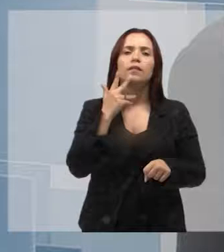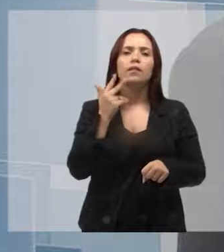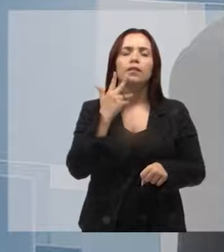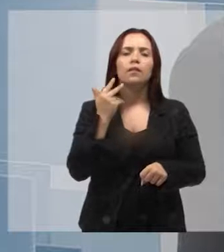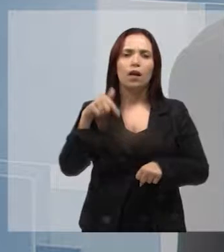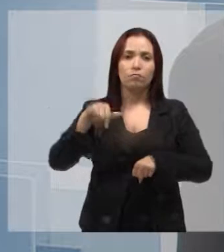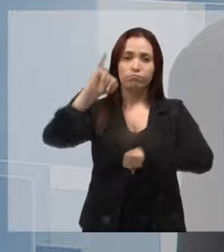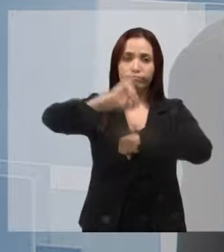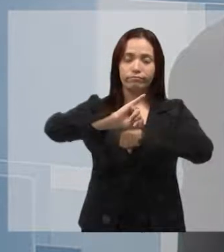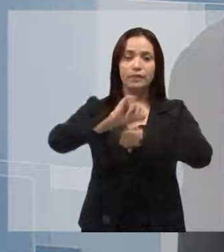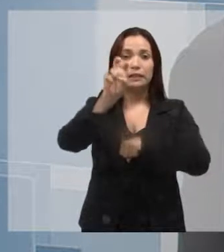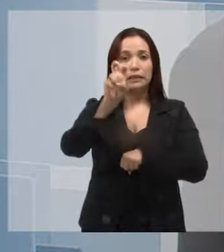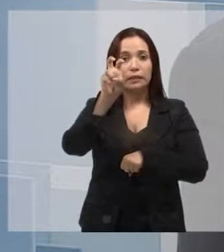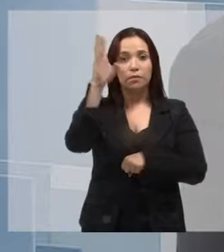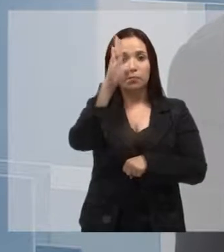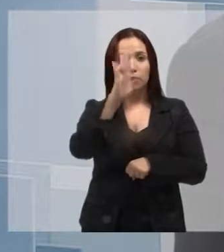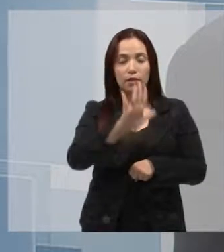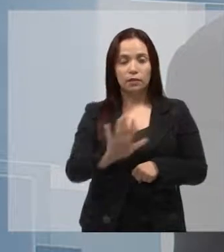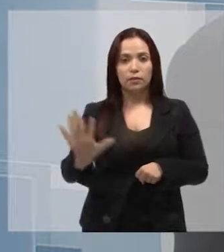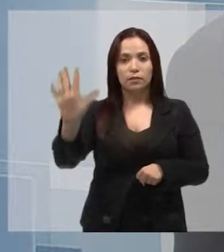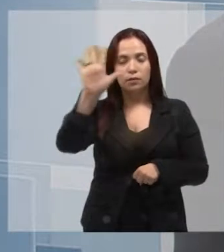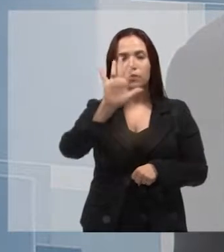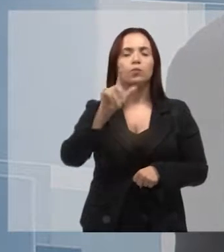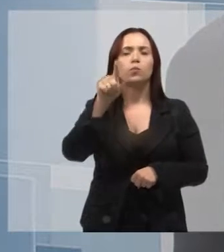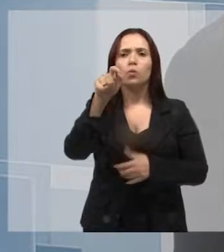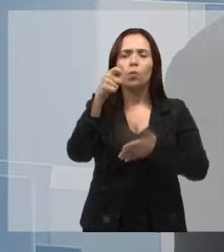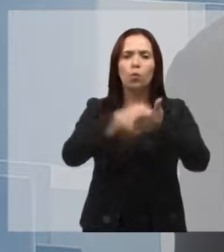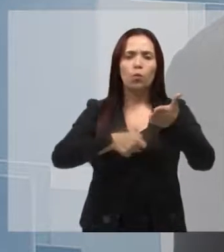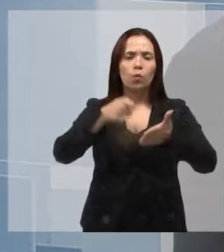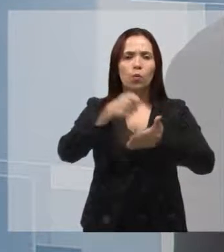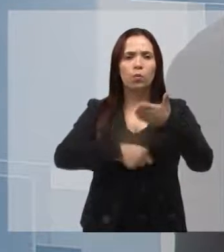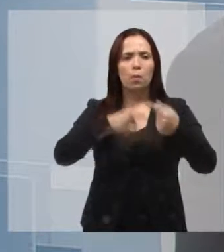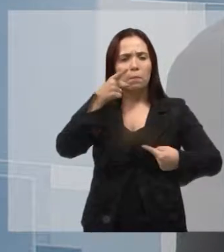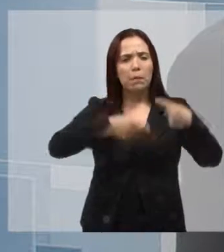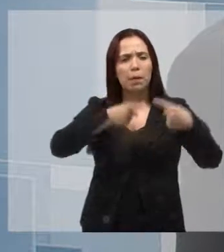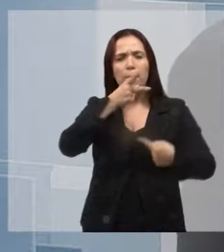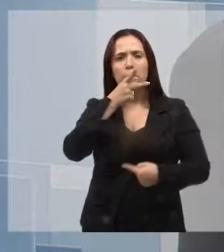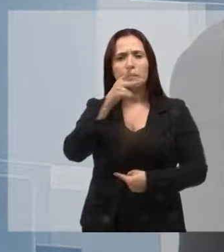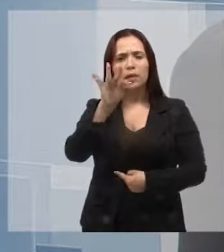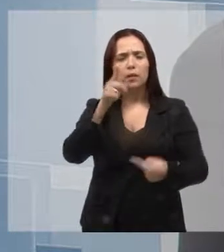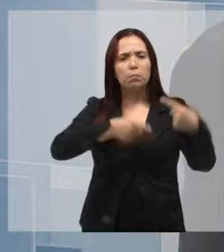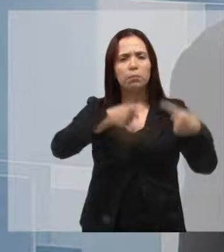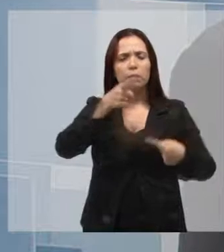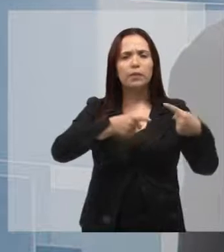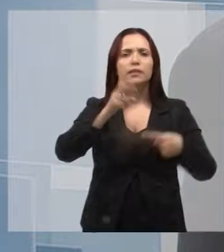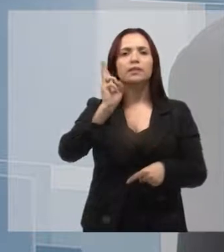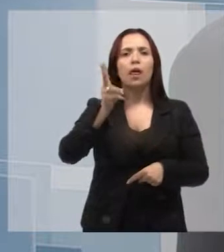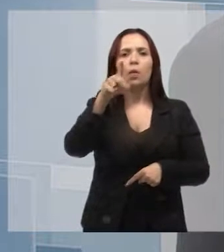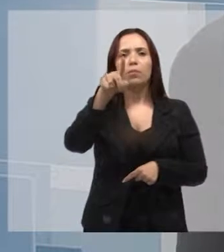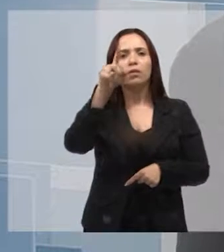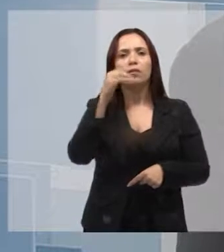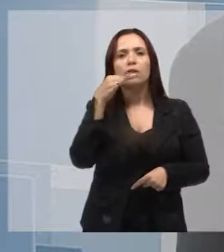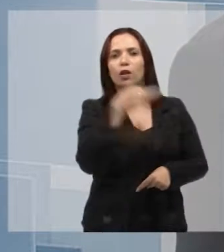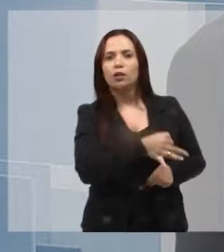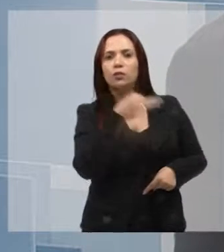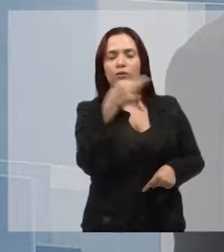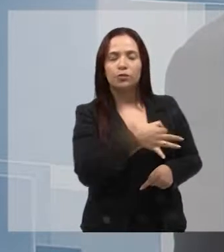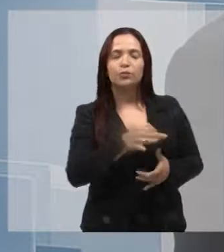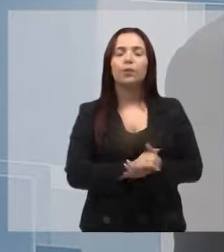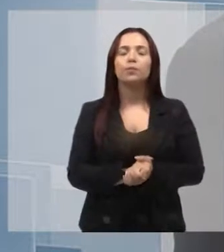Fortaleza, a quinta capital do país, o senhor era a principal pessoa que batia de frente aqui com o PT e fazia as críticas ao governo anterior.